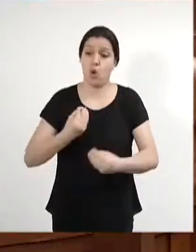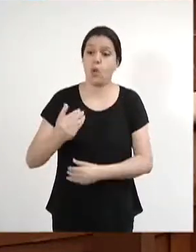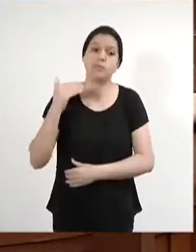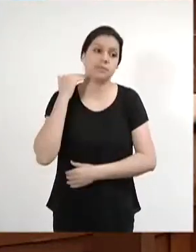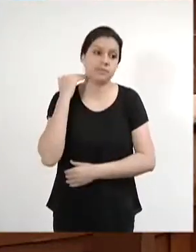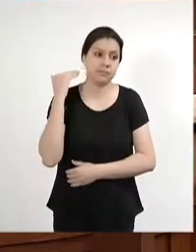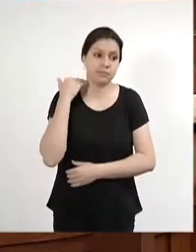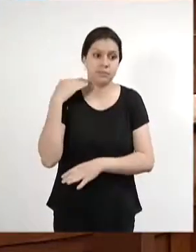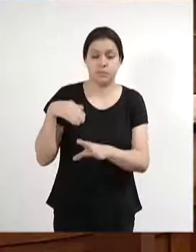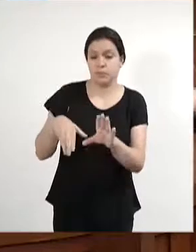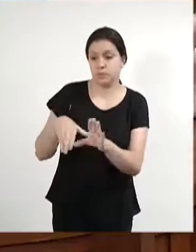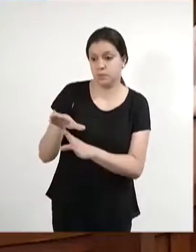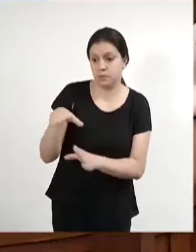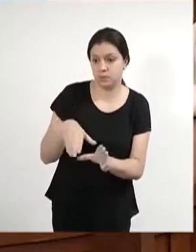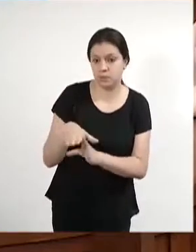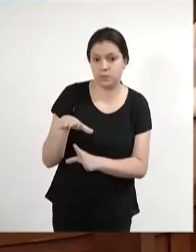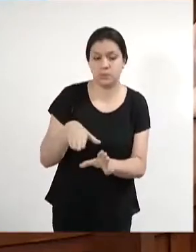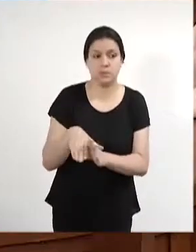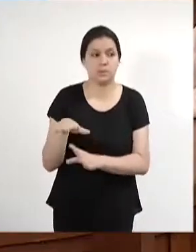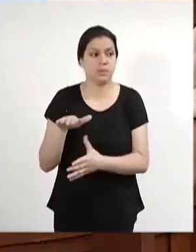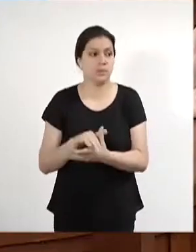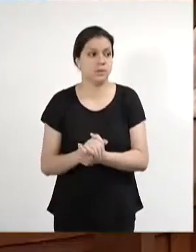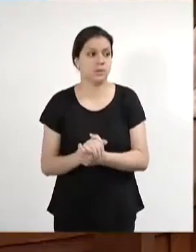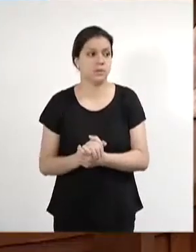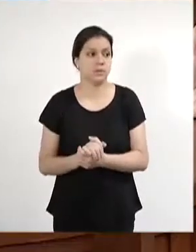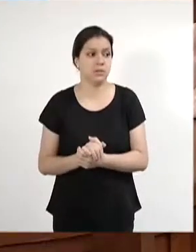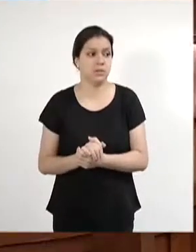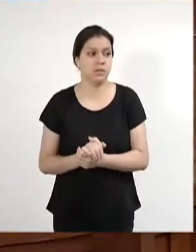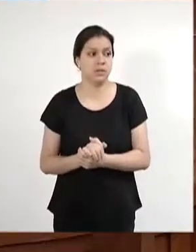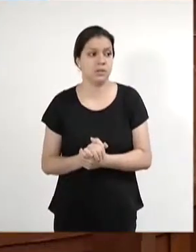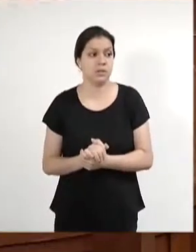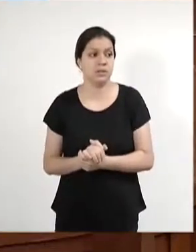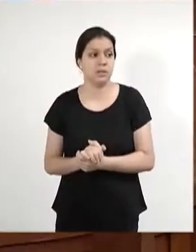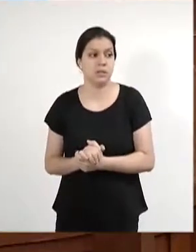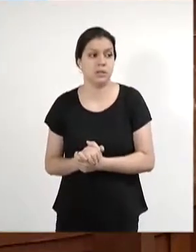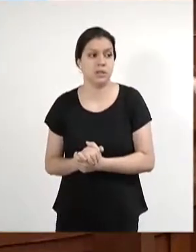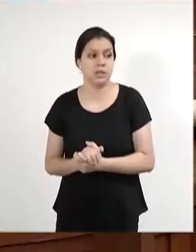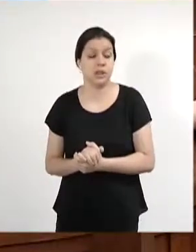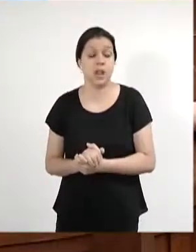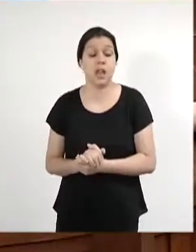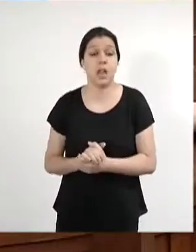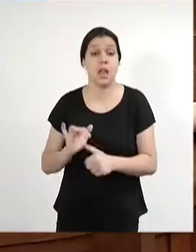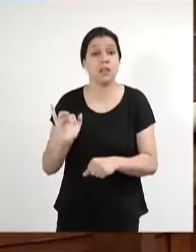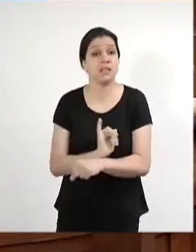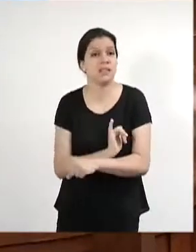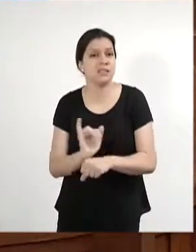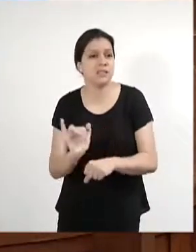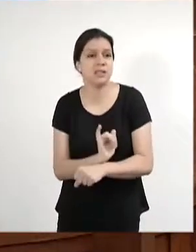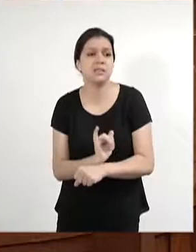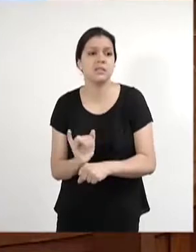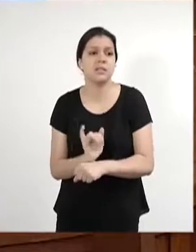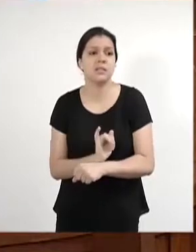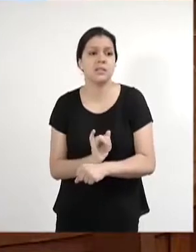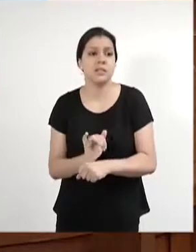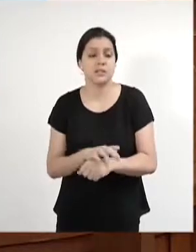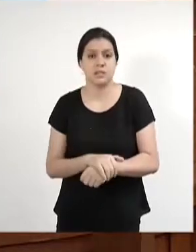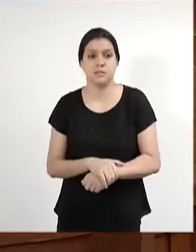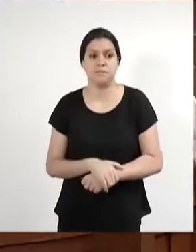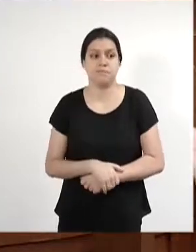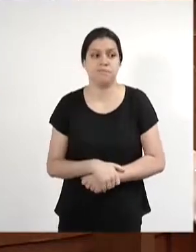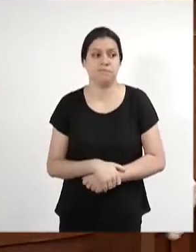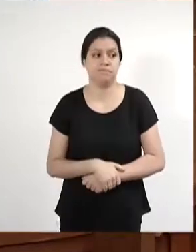os idosos de como fazer uma estratégia para